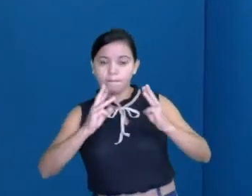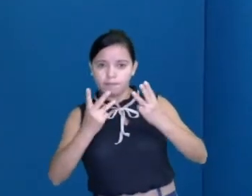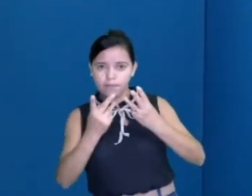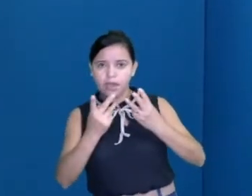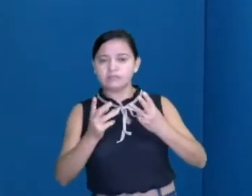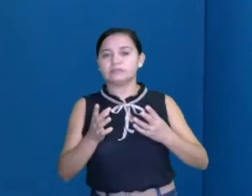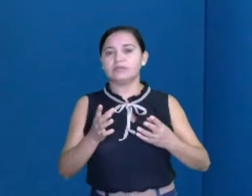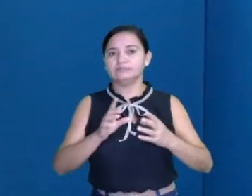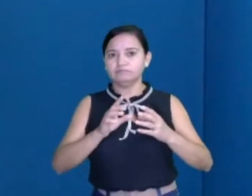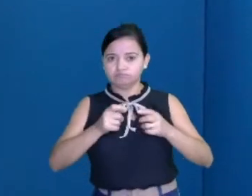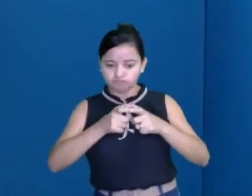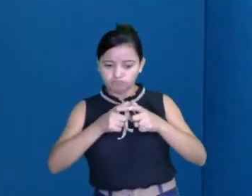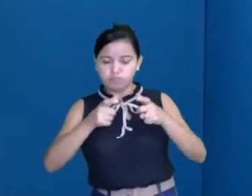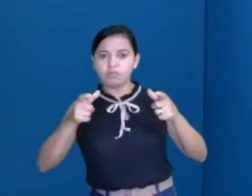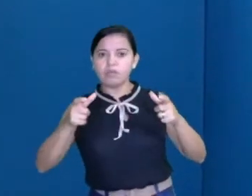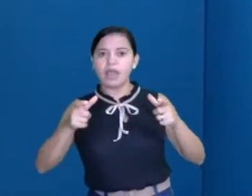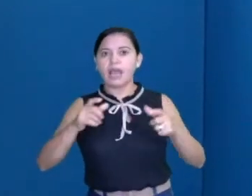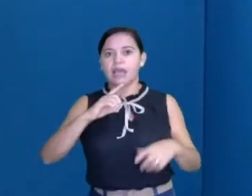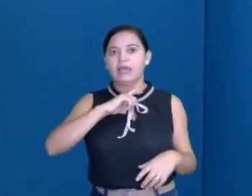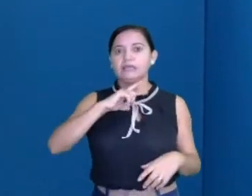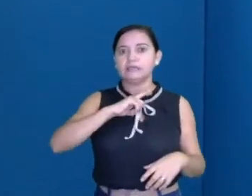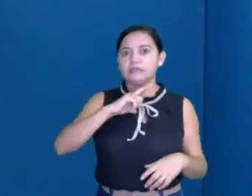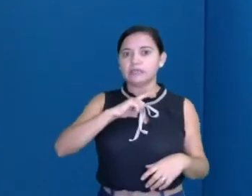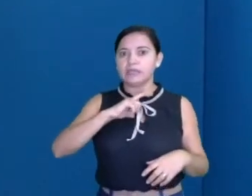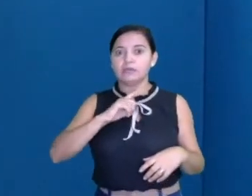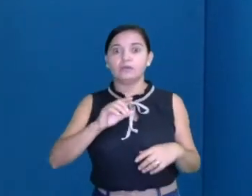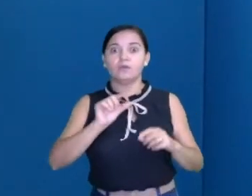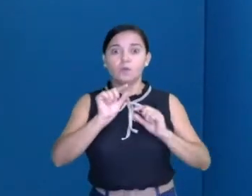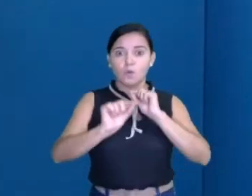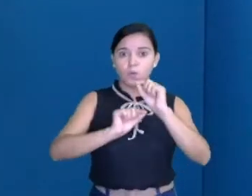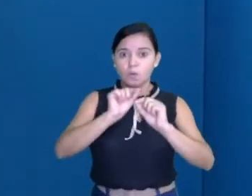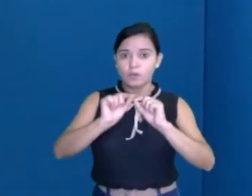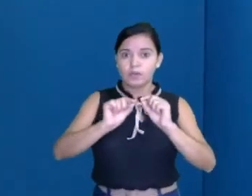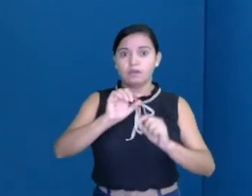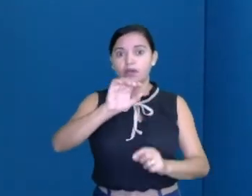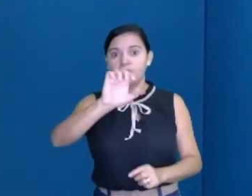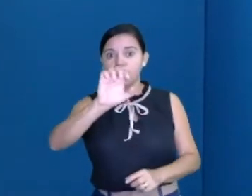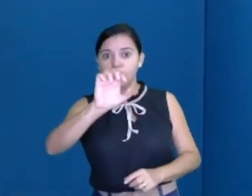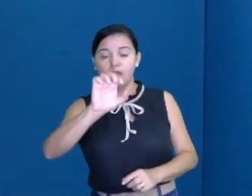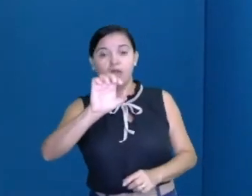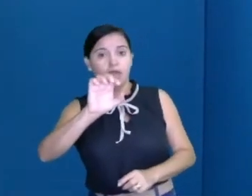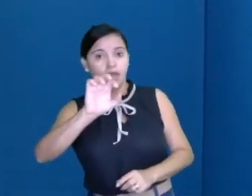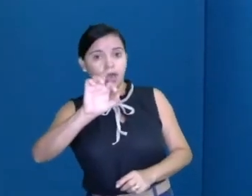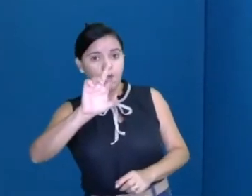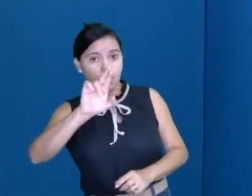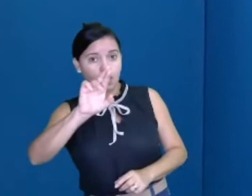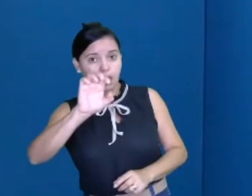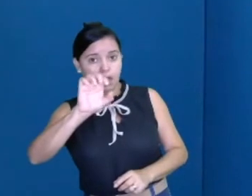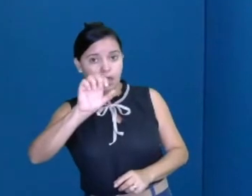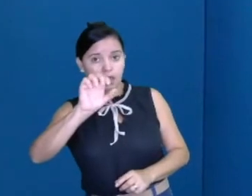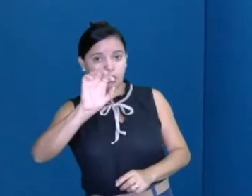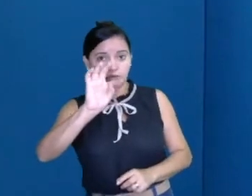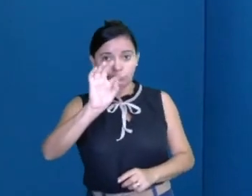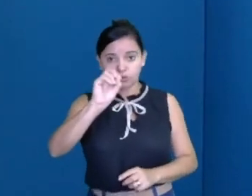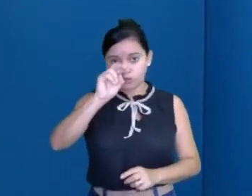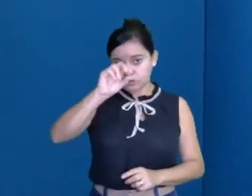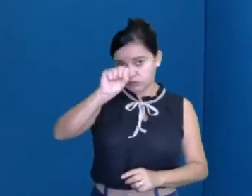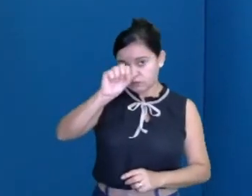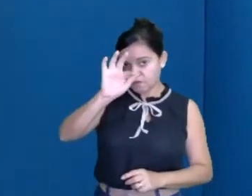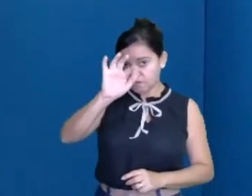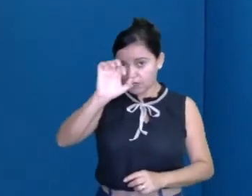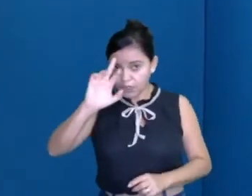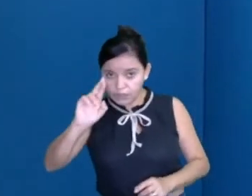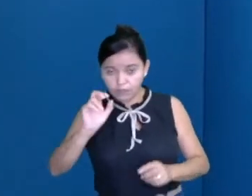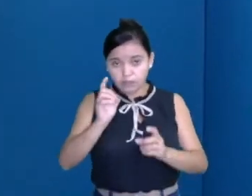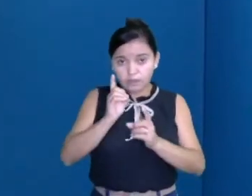grande vazio seria a eletrosfera, onde estaria de forma muito, usando de uma probabilidade, onde estaria